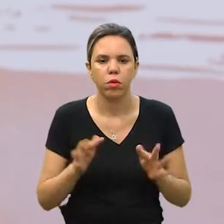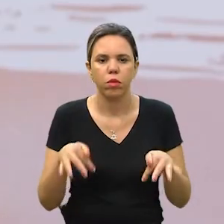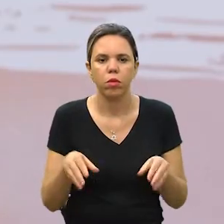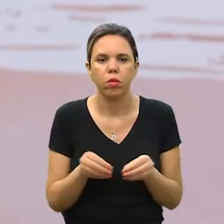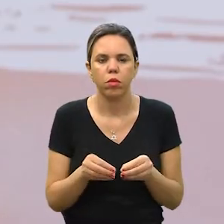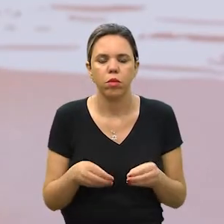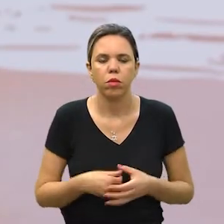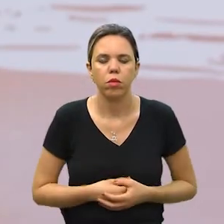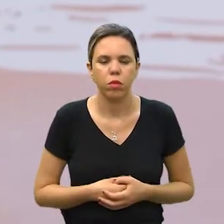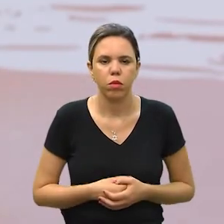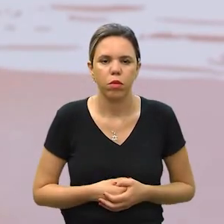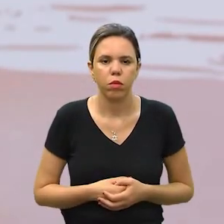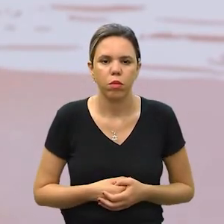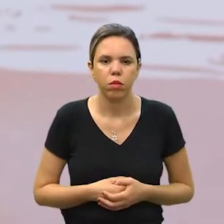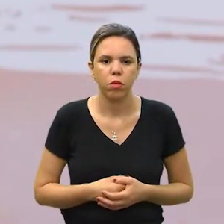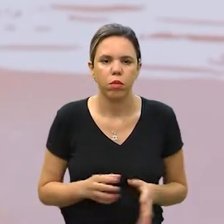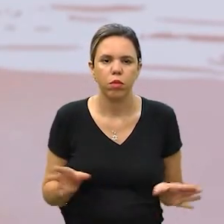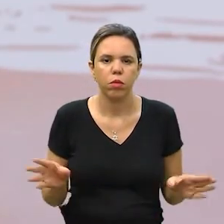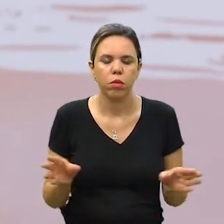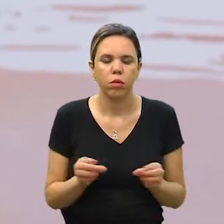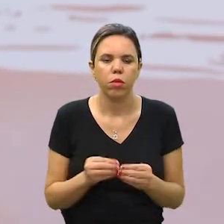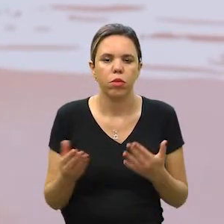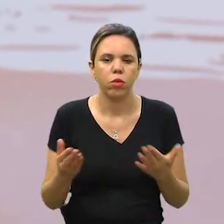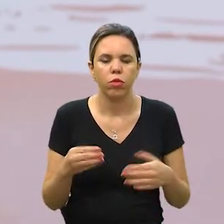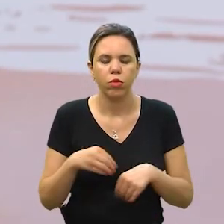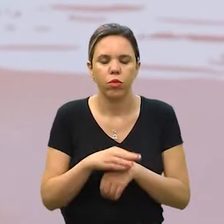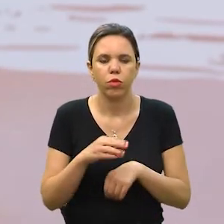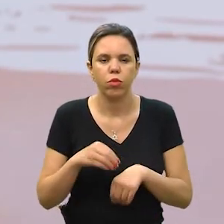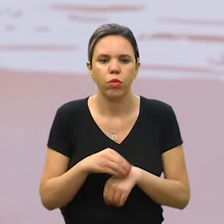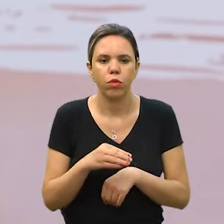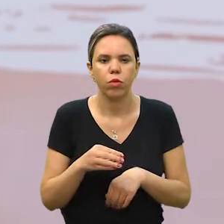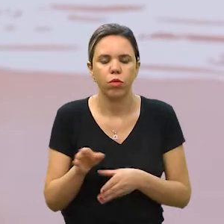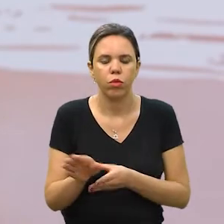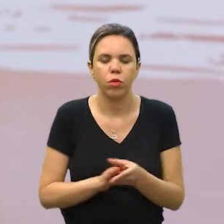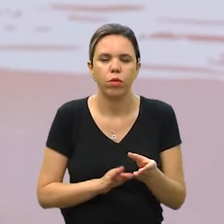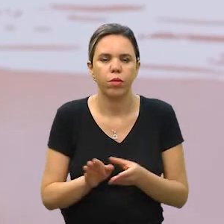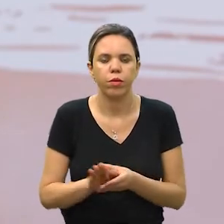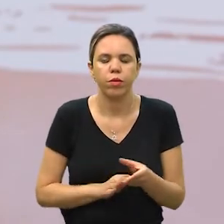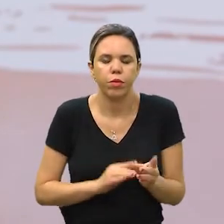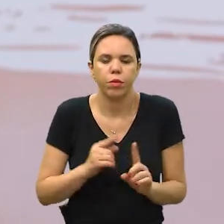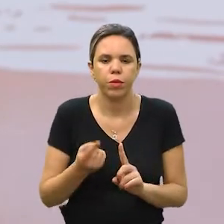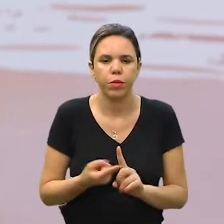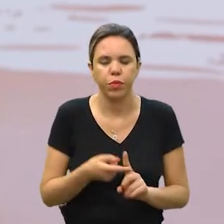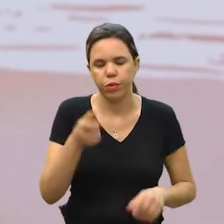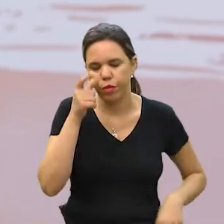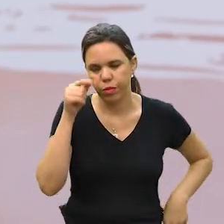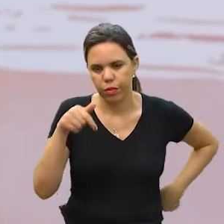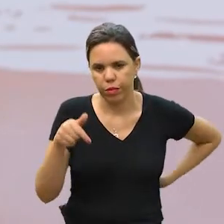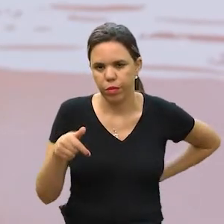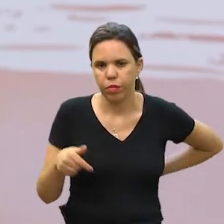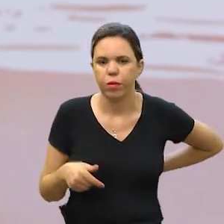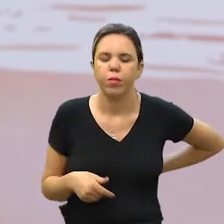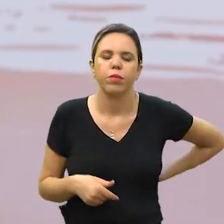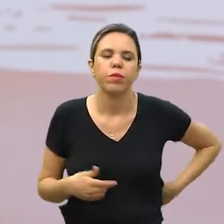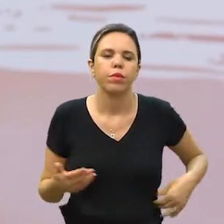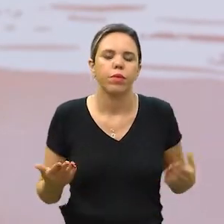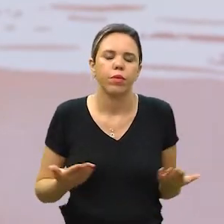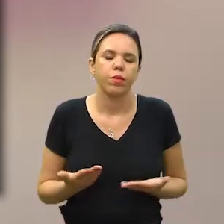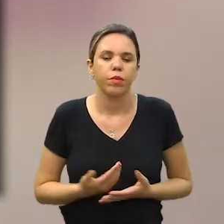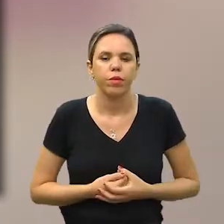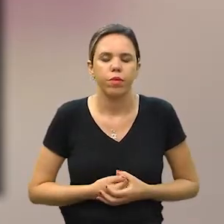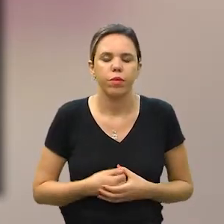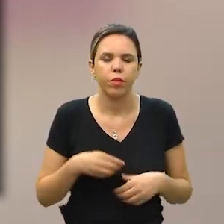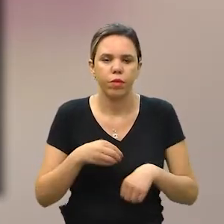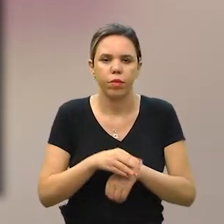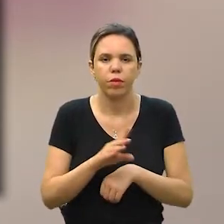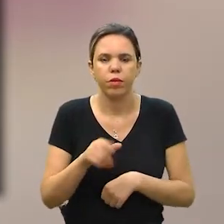gente encerrar de uma maneira geral, qual a sua dica, o seu conselho para a grávida que está assistindo a gente neste momento?